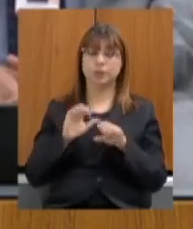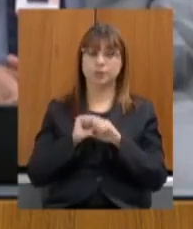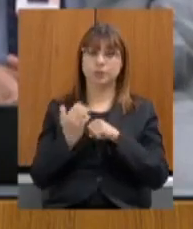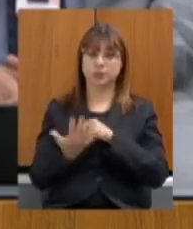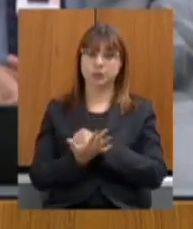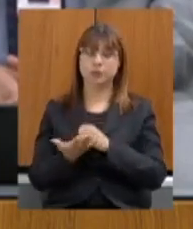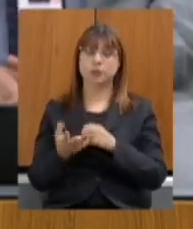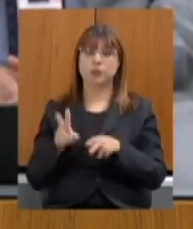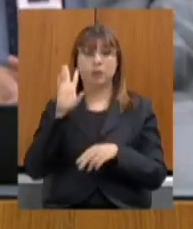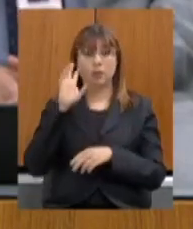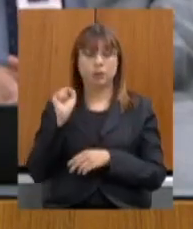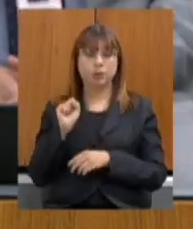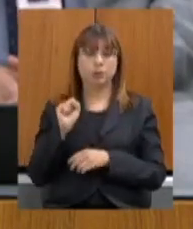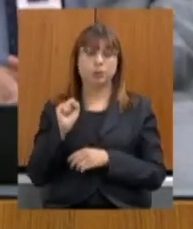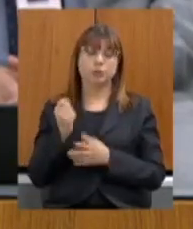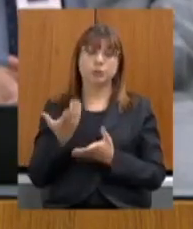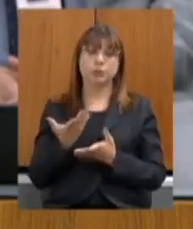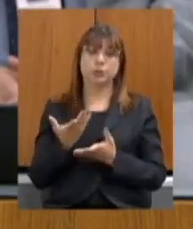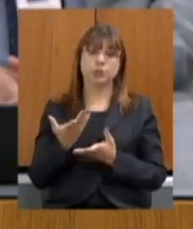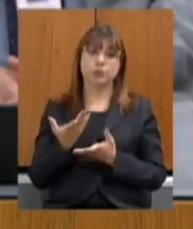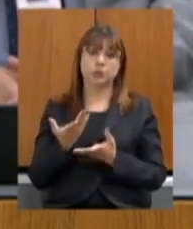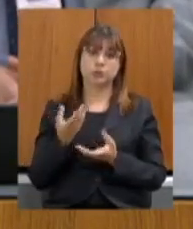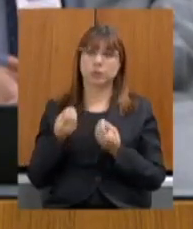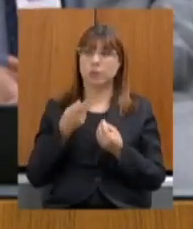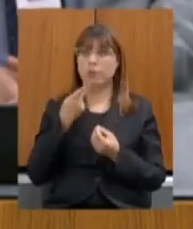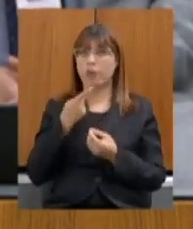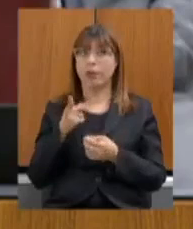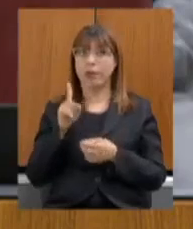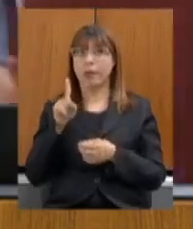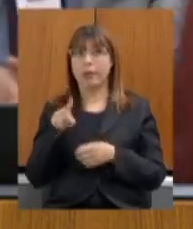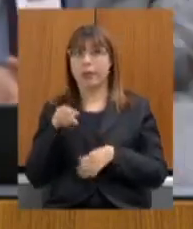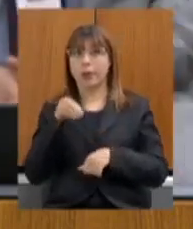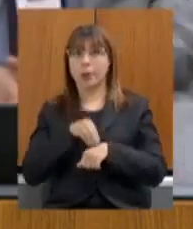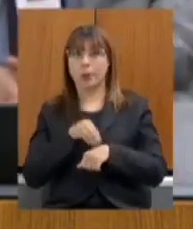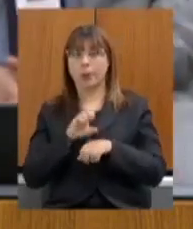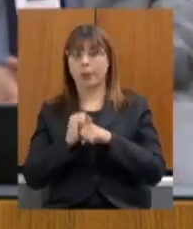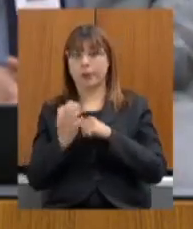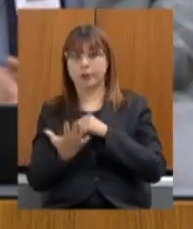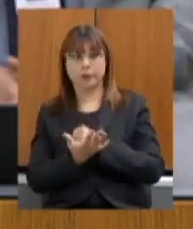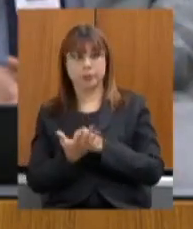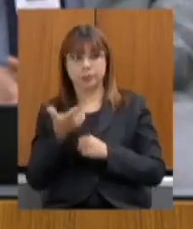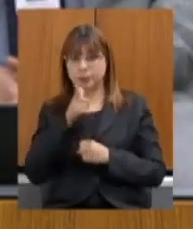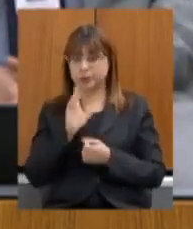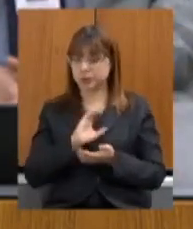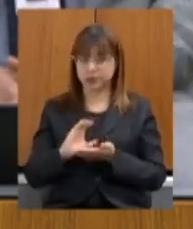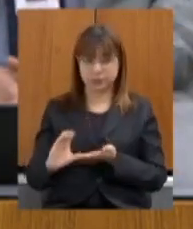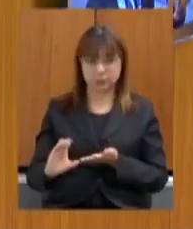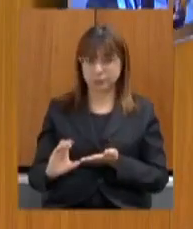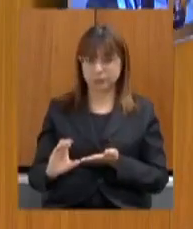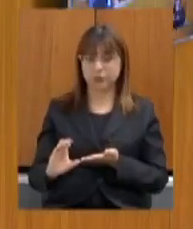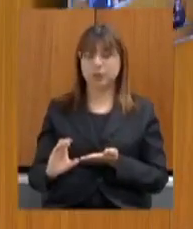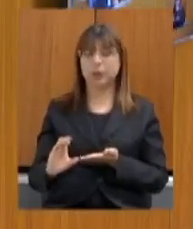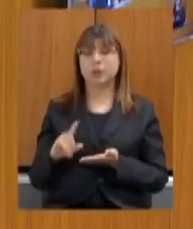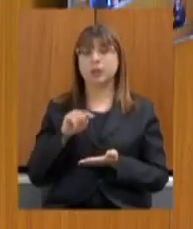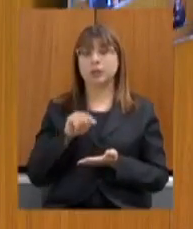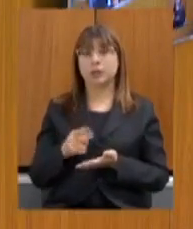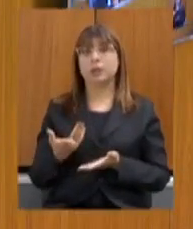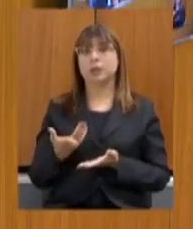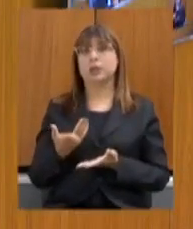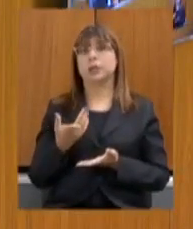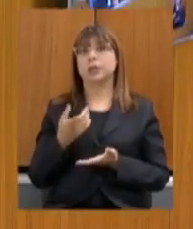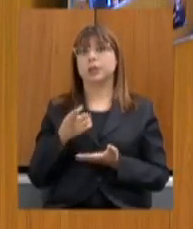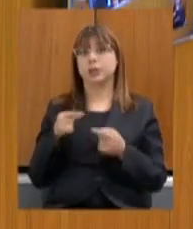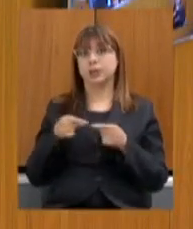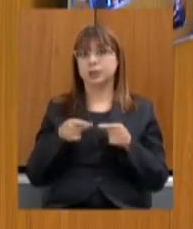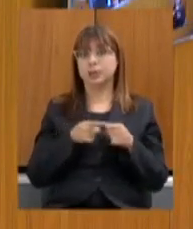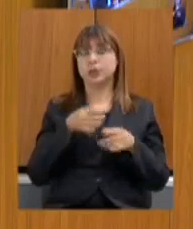não cabe a resposta dizer que a pandemia é culpada disso. uma vez que a maioria dessas emendas cria emprego e renda,